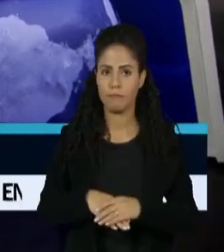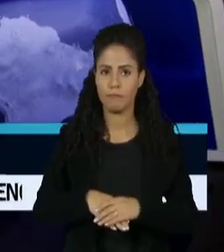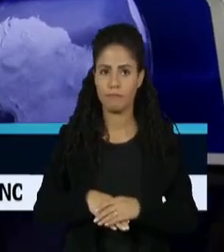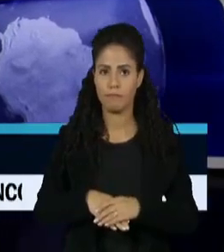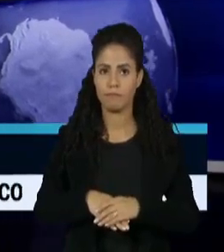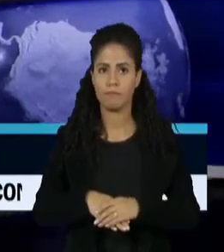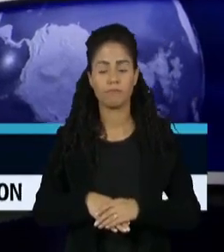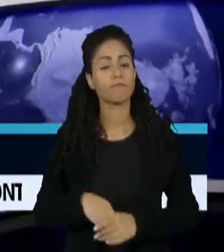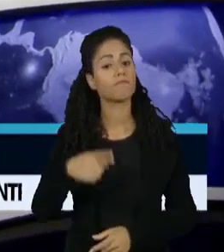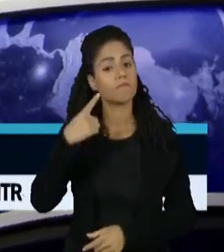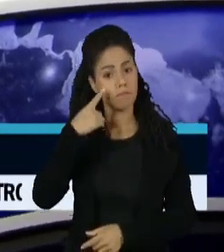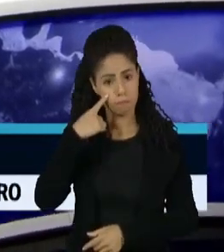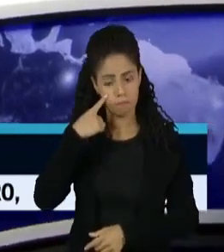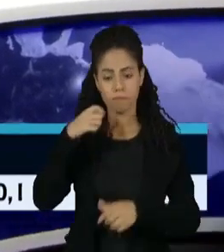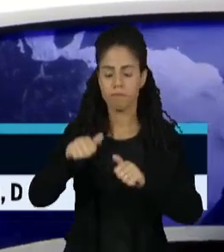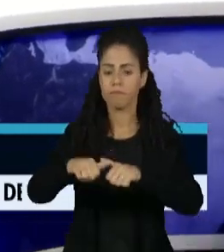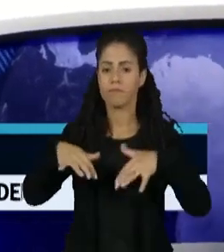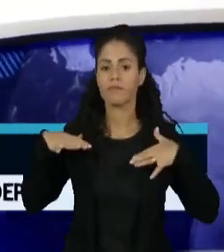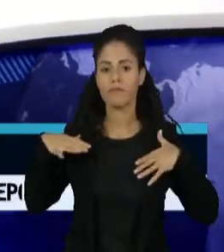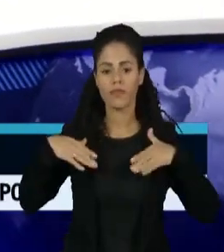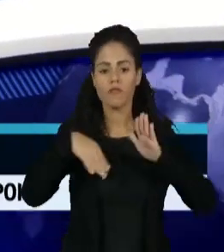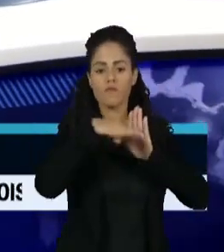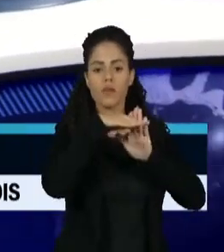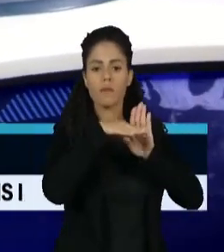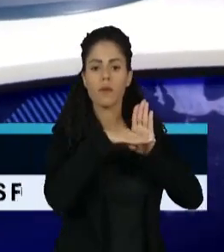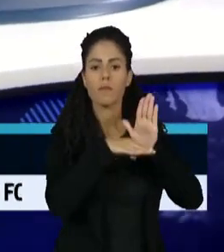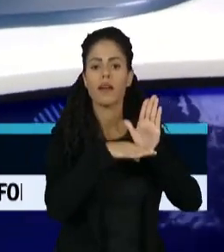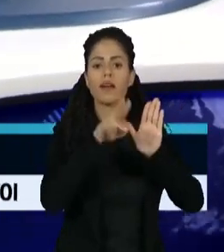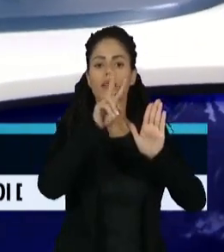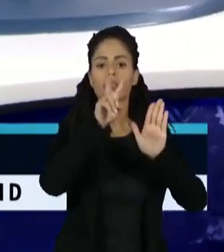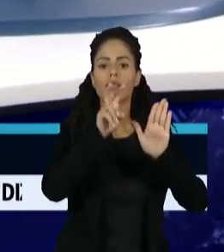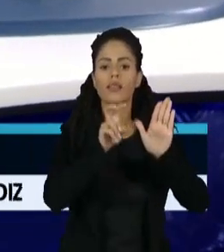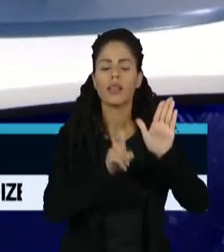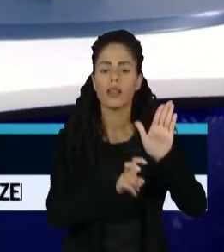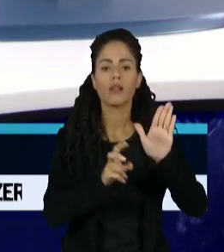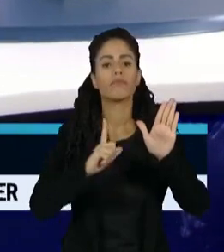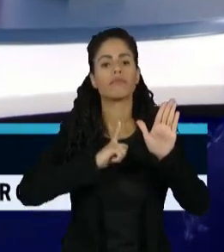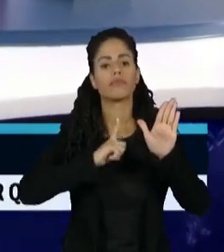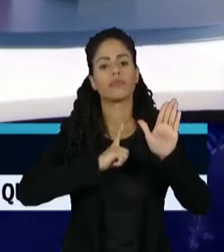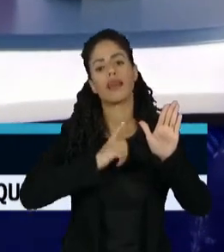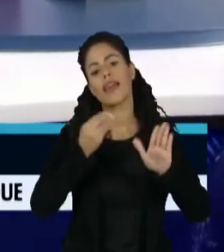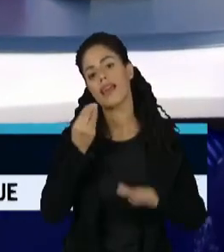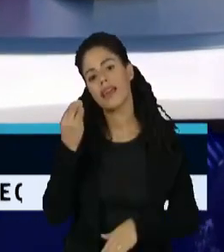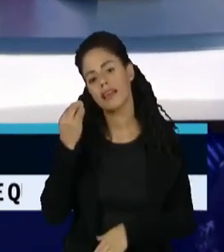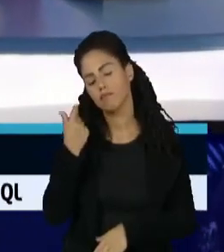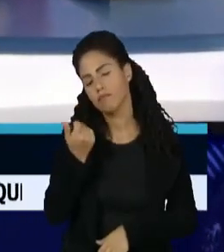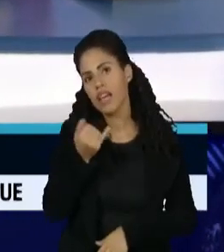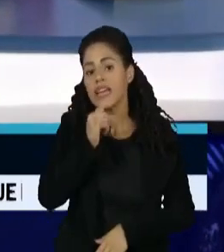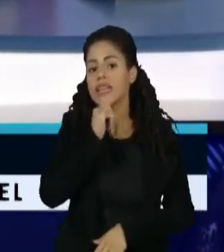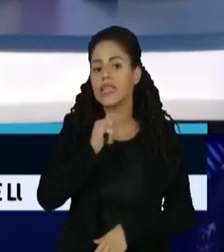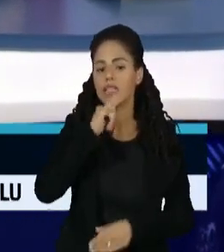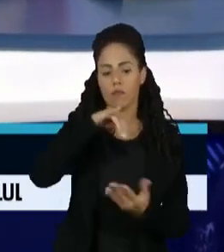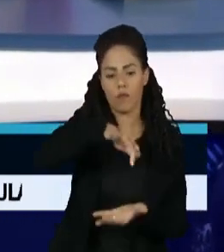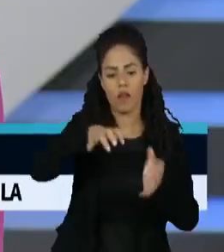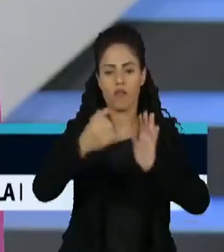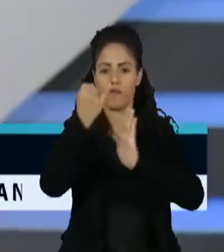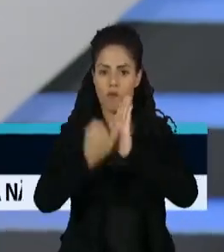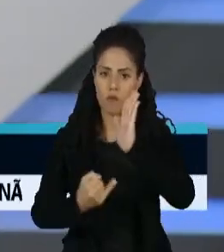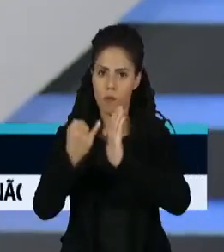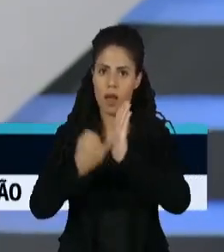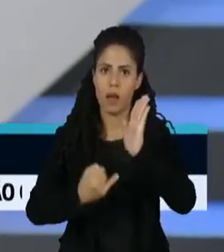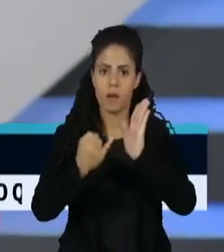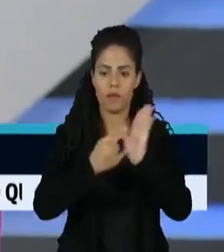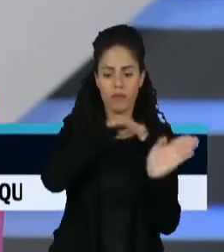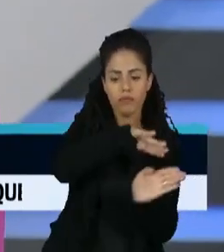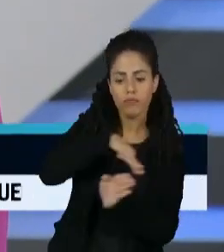Géser, o Congresso tem na lista de votações temas importantes como a reforma tributária, por exemplo, entre outros, né? Deixar a agenda nacional para